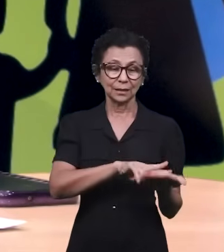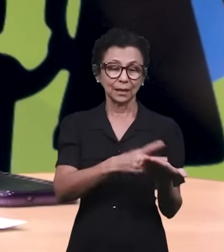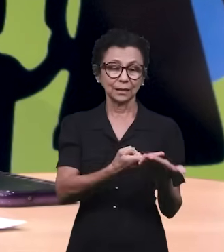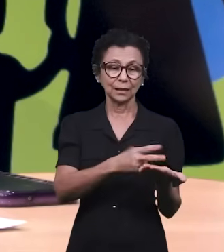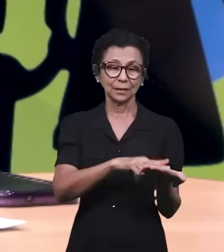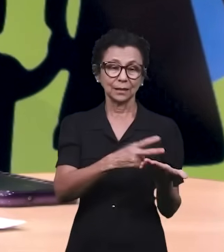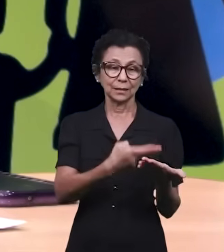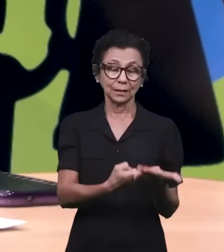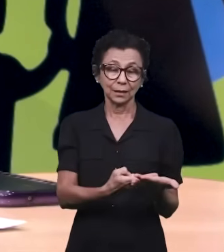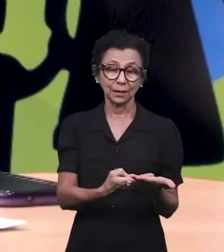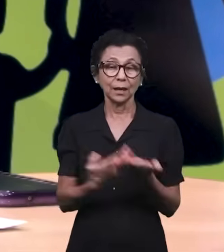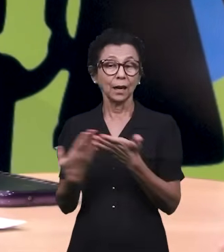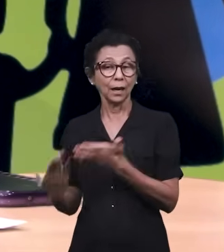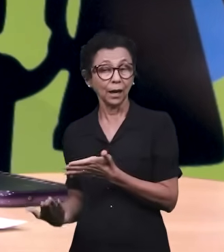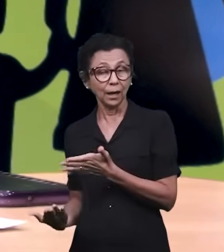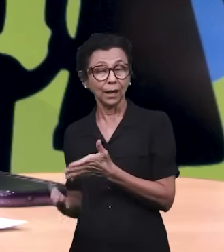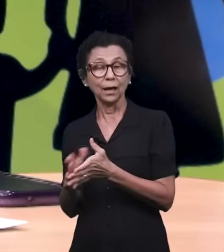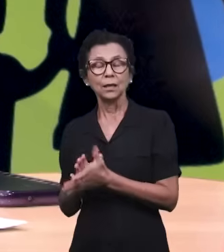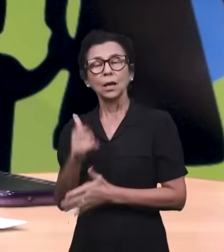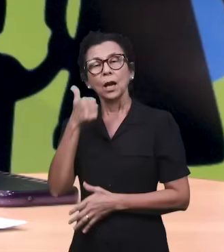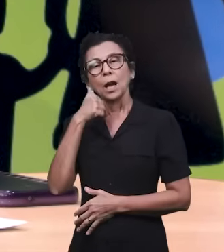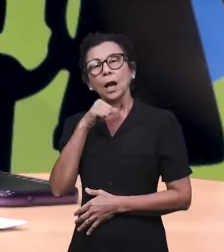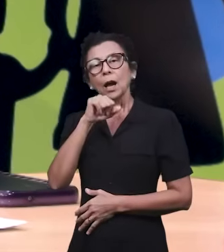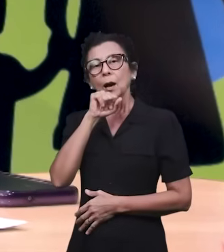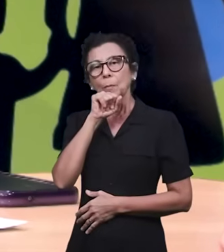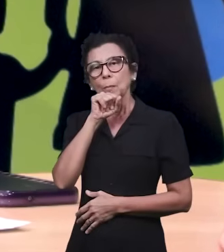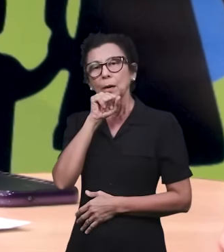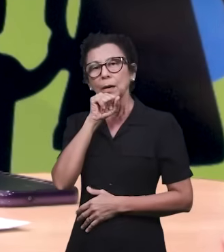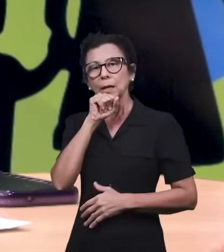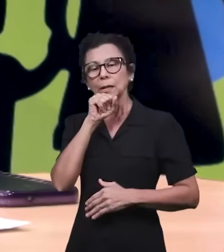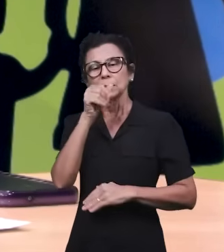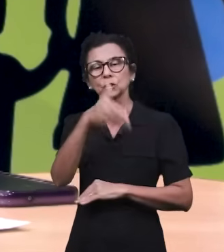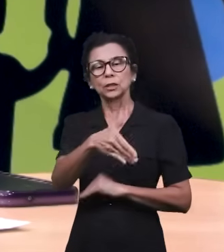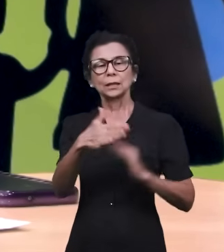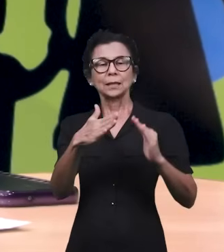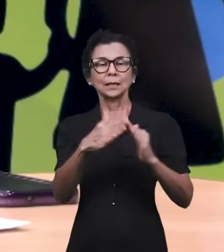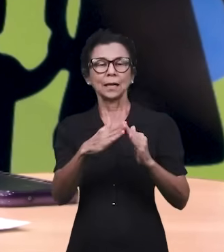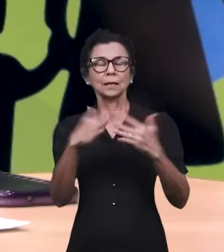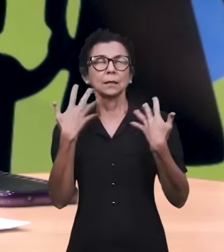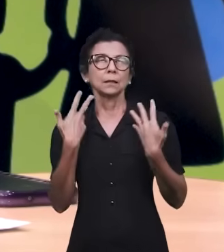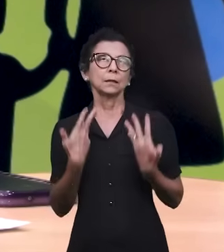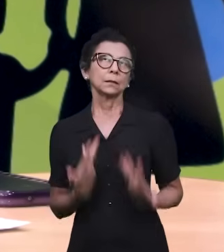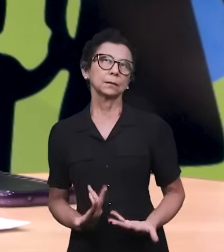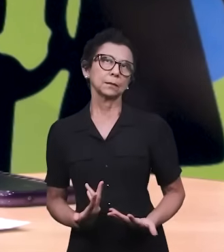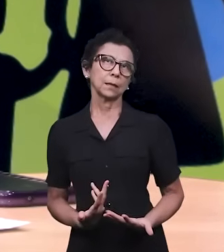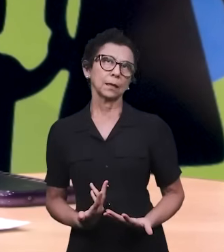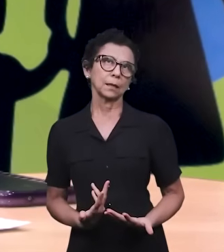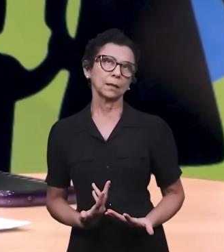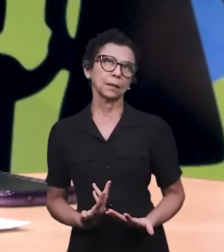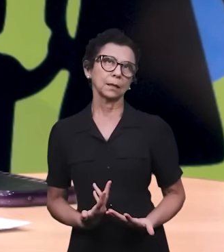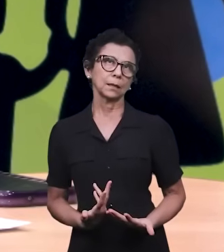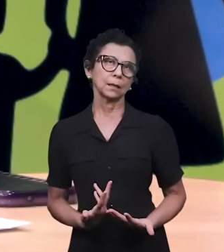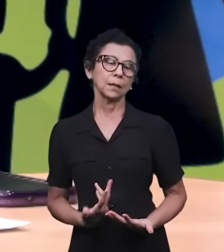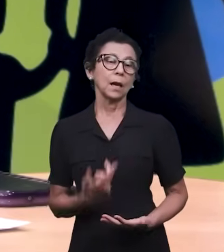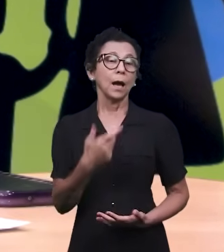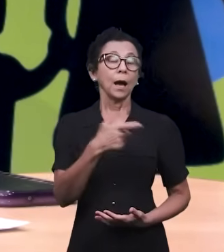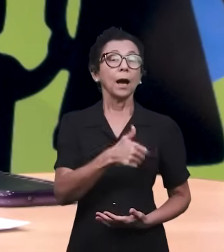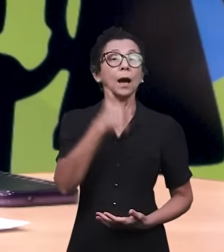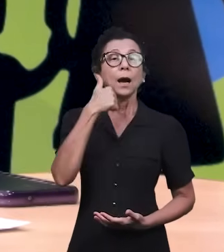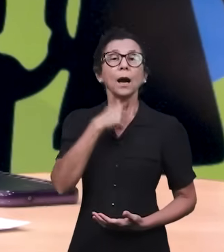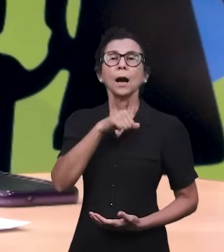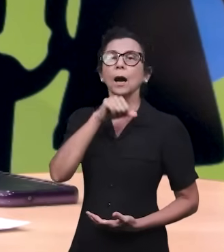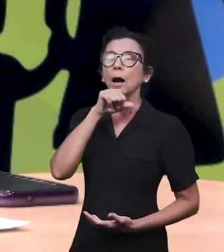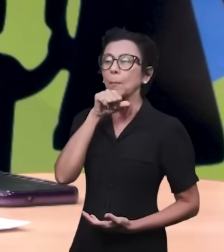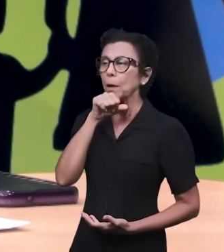trabalho exaustivo, a criança vai para onde? Mãe, eu não consigo dormir. E aí essa mãe, mais uma vez,